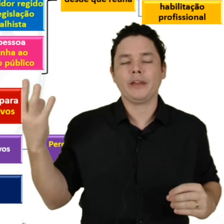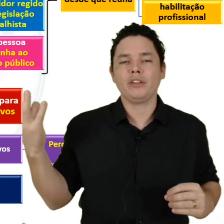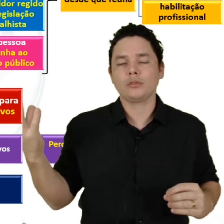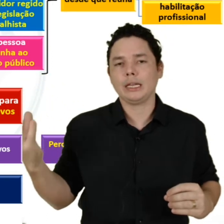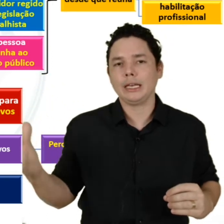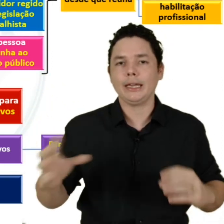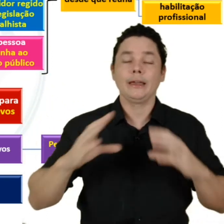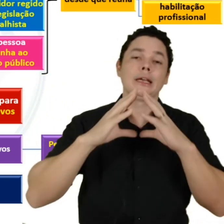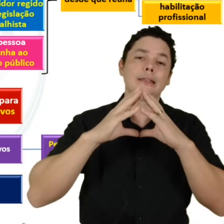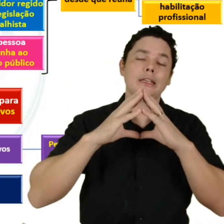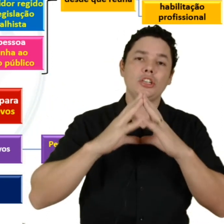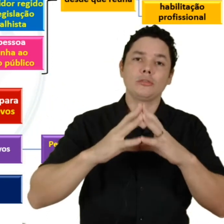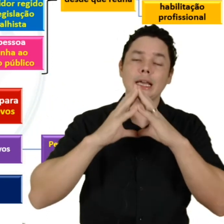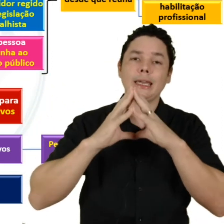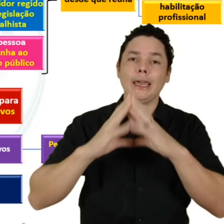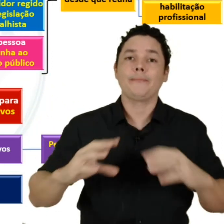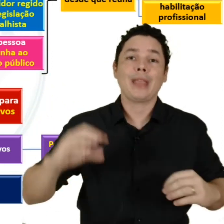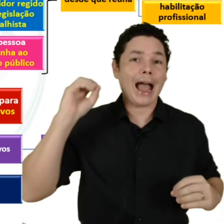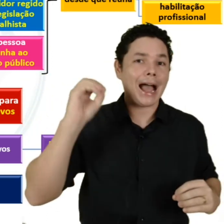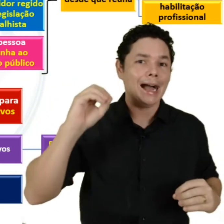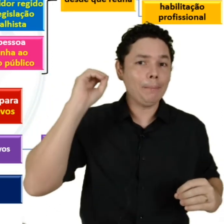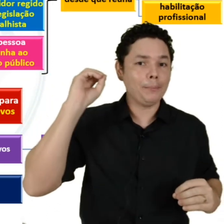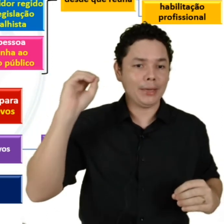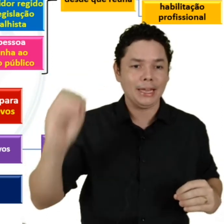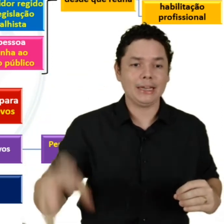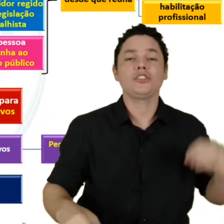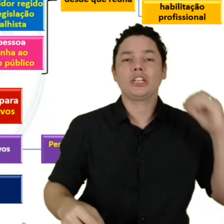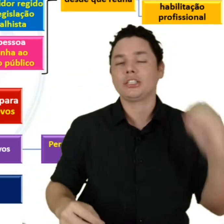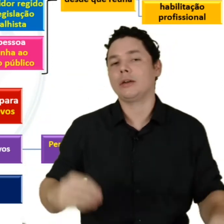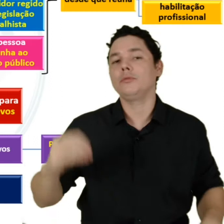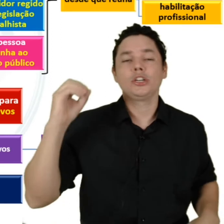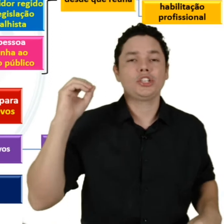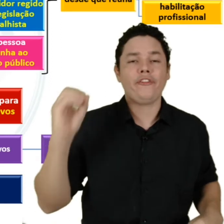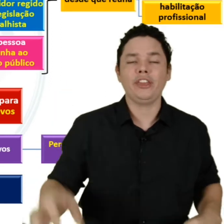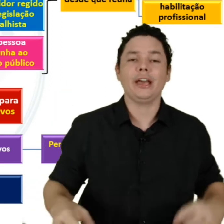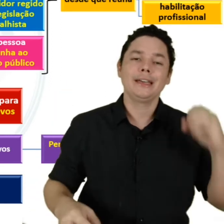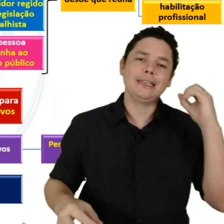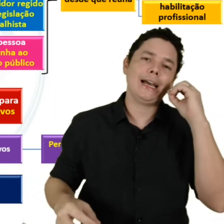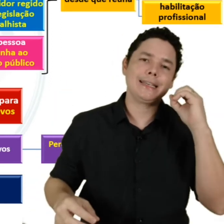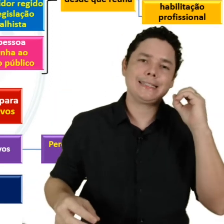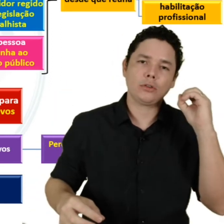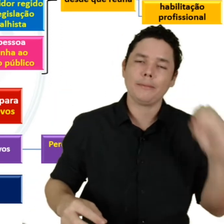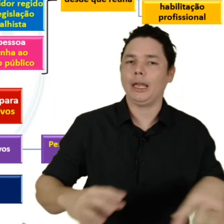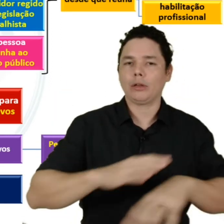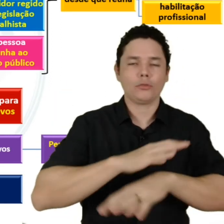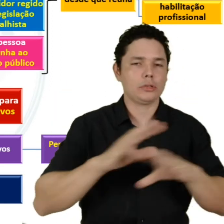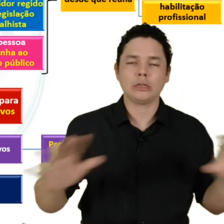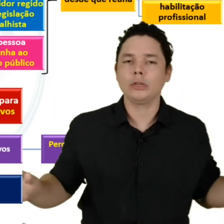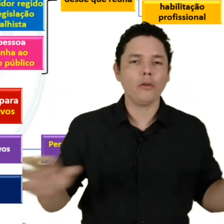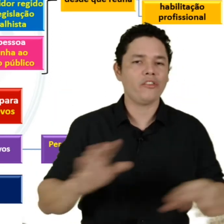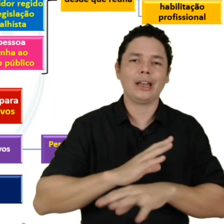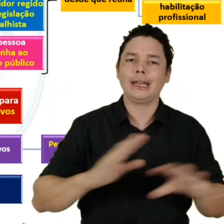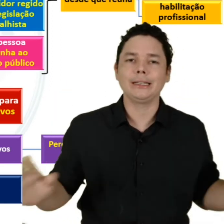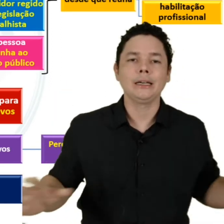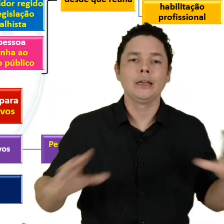mínimos previstos em lei, destinam-se a quê? A apenas direção, chefia e assessoramento. A Constituição